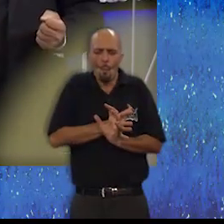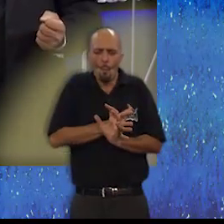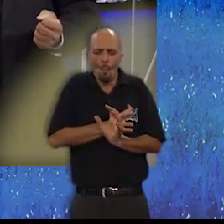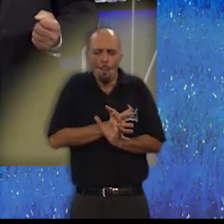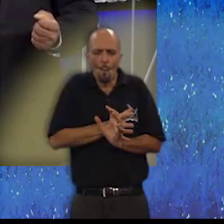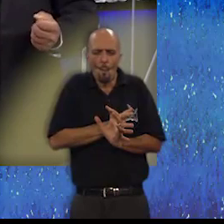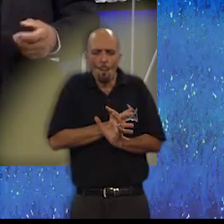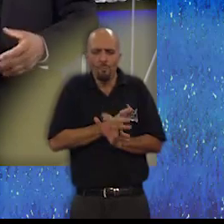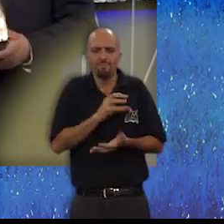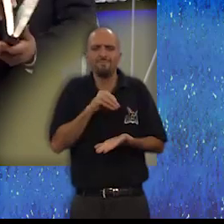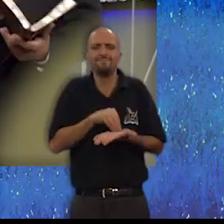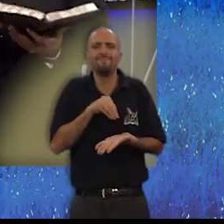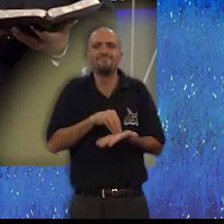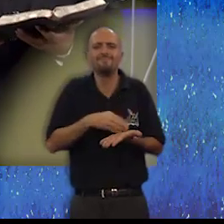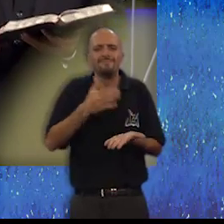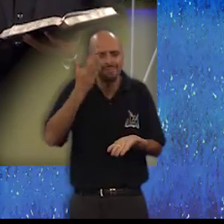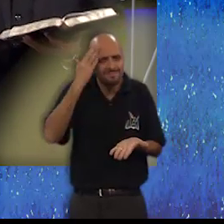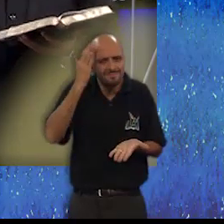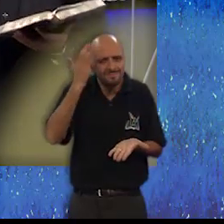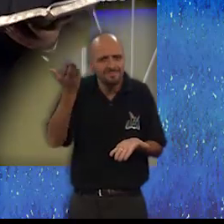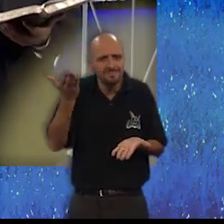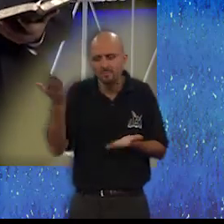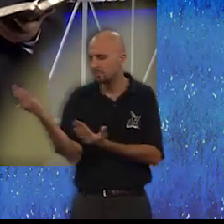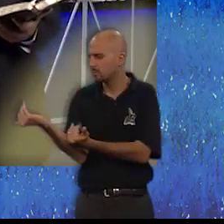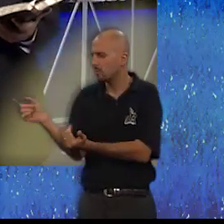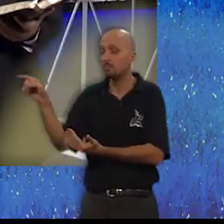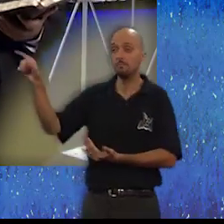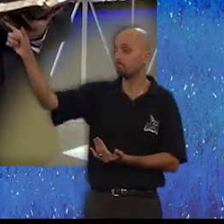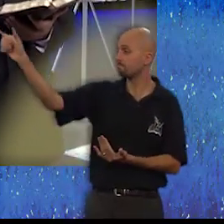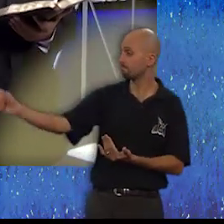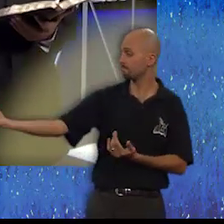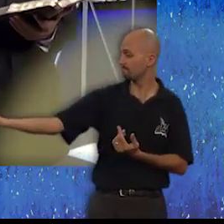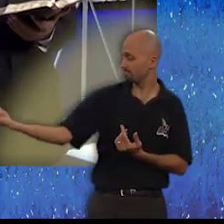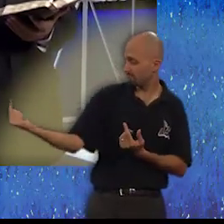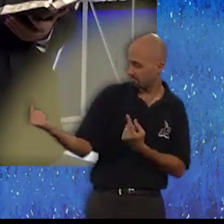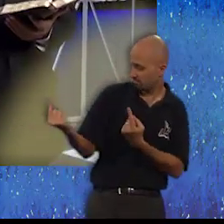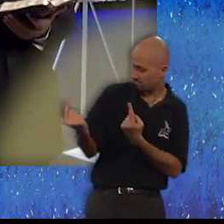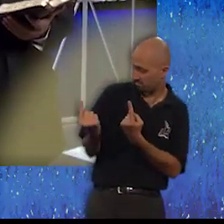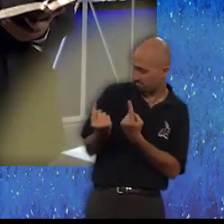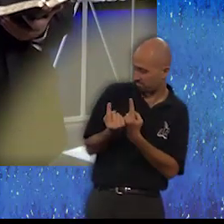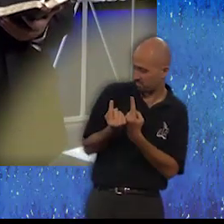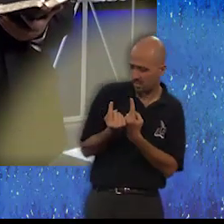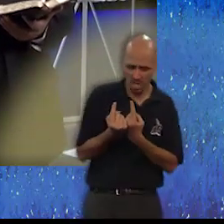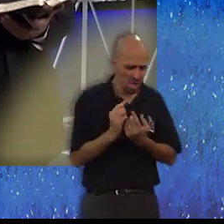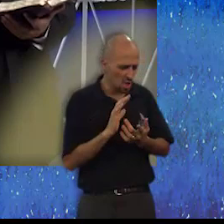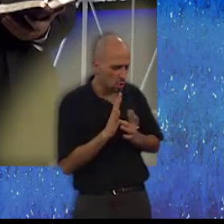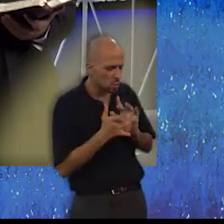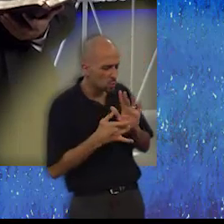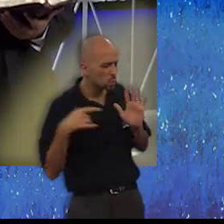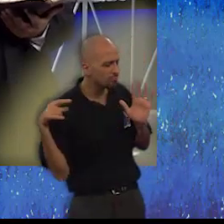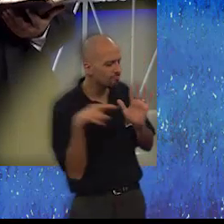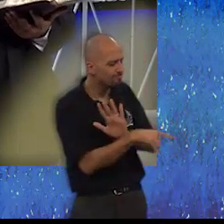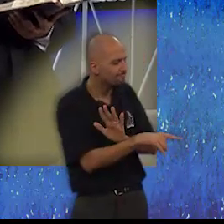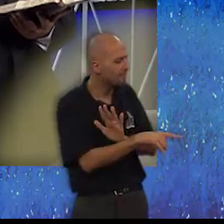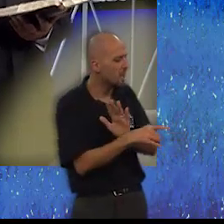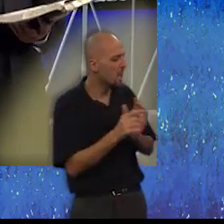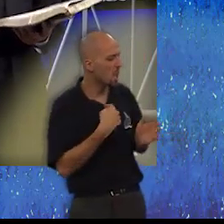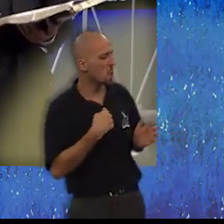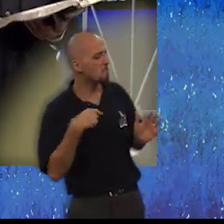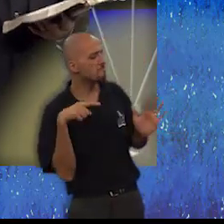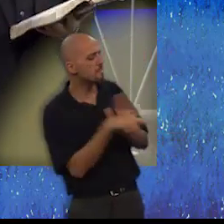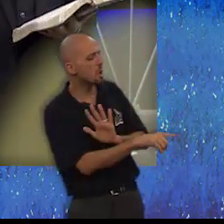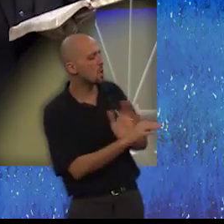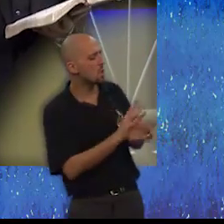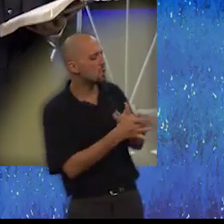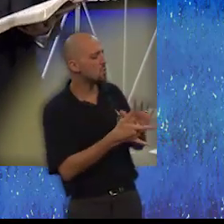segurança da salvação. E esse jovem rico se aproximou de Jesus e fez a pergunta, Senhor, o que eu tenho que fazer de bom para alcançar a vida eterna? Só